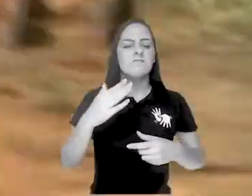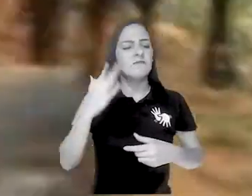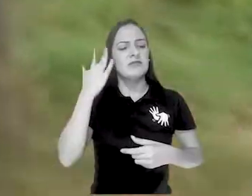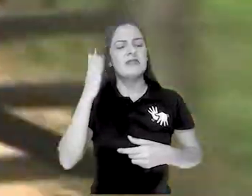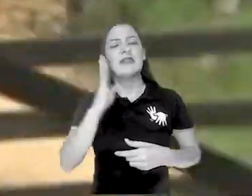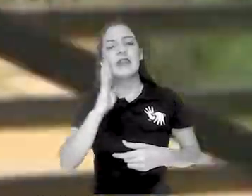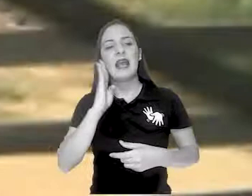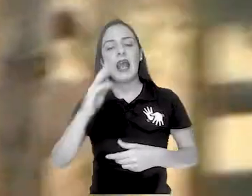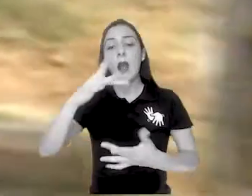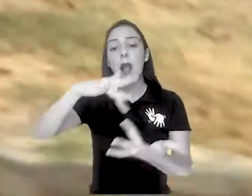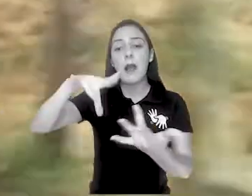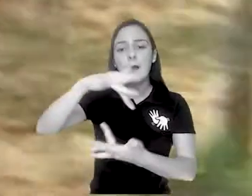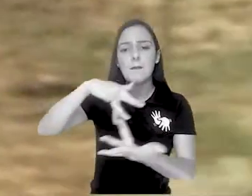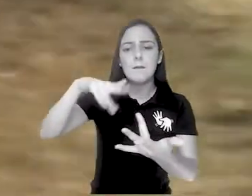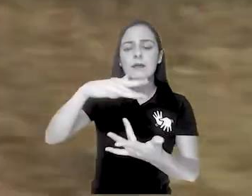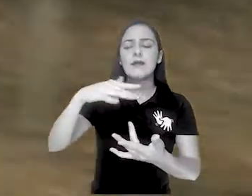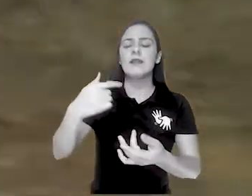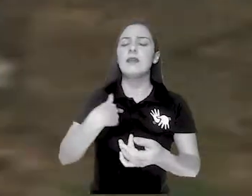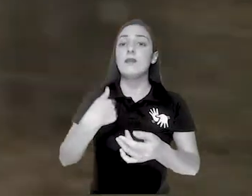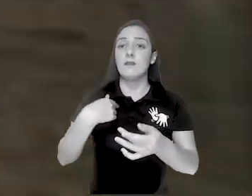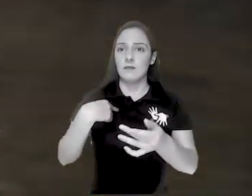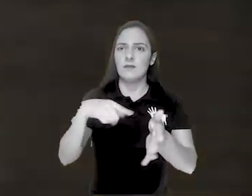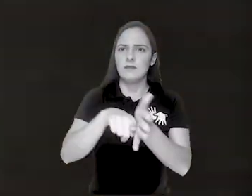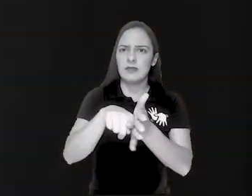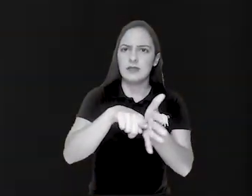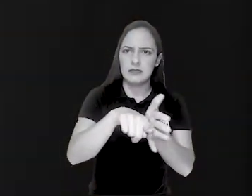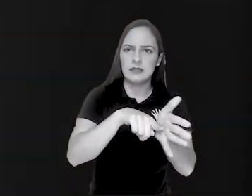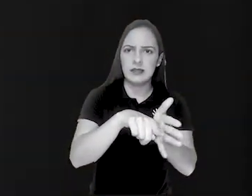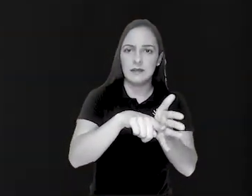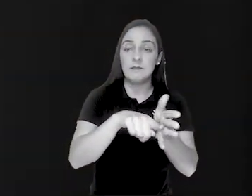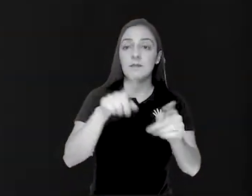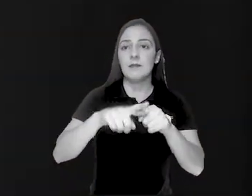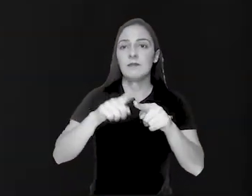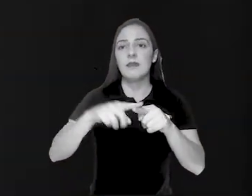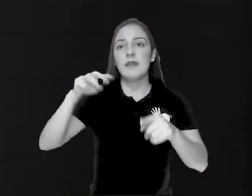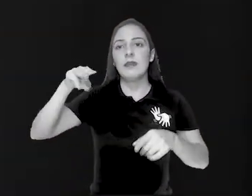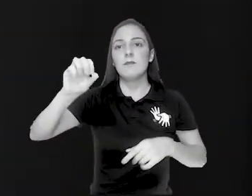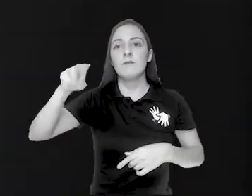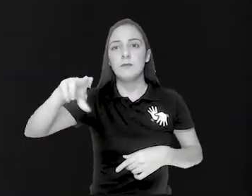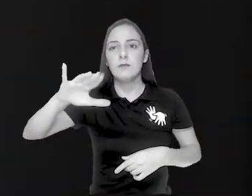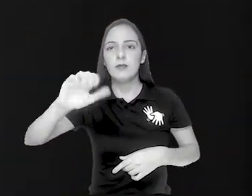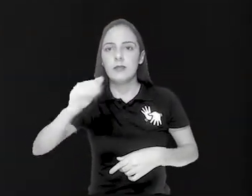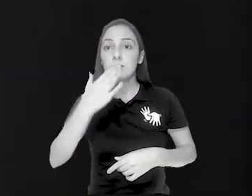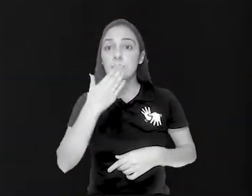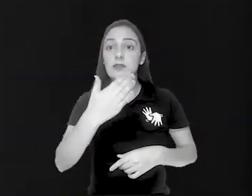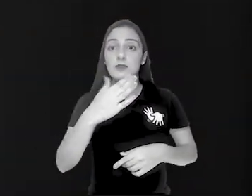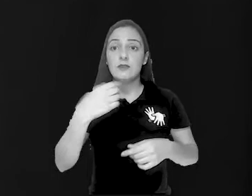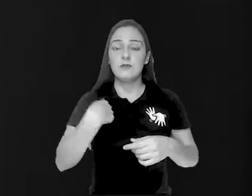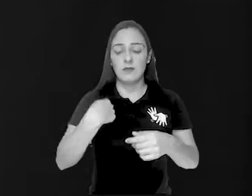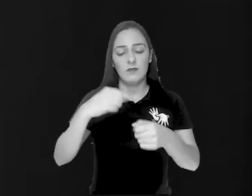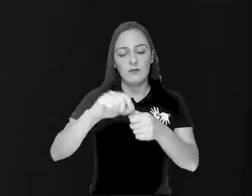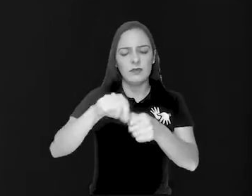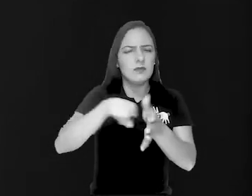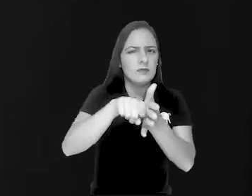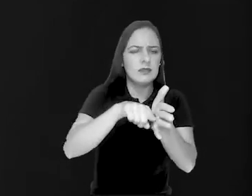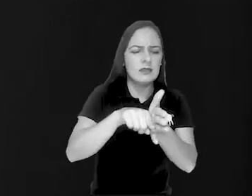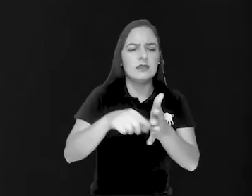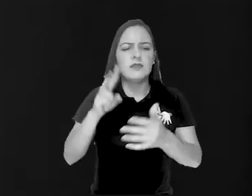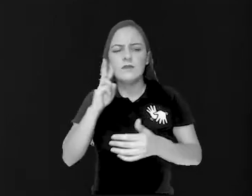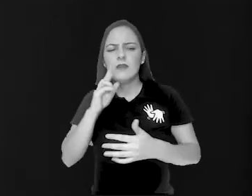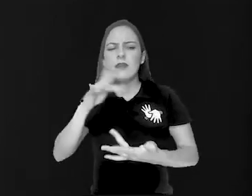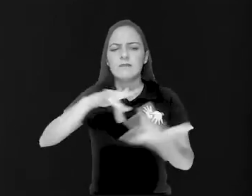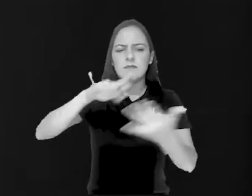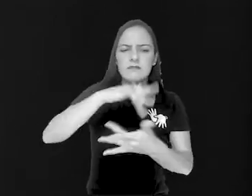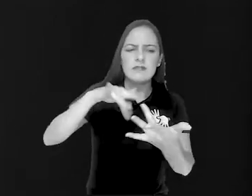fui fazer uma pesquisa para a Mônica, eu e o Luiz Rafael, nós fomos fazer essa pesquisa. Então vimos que a praça era muito